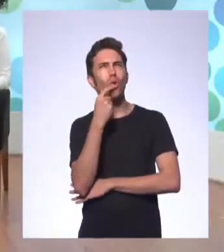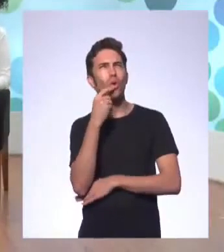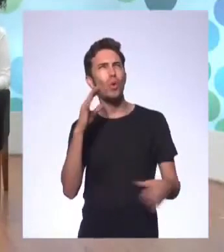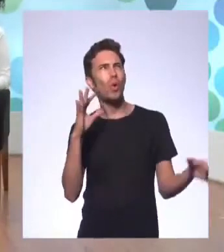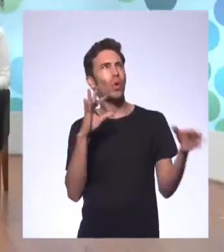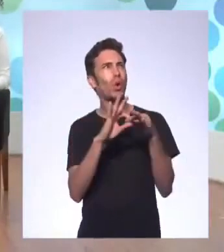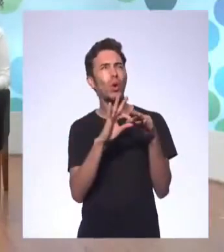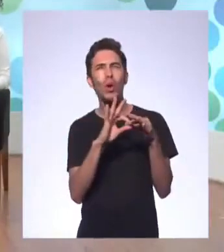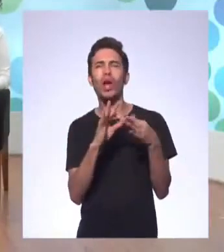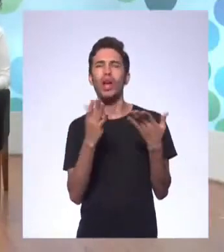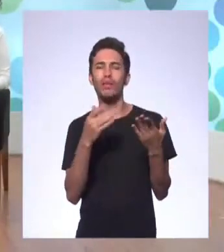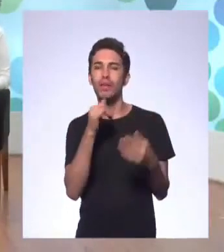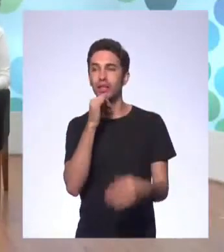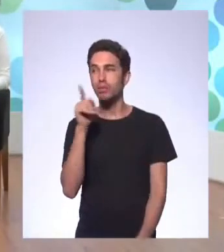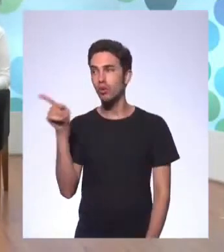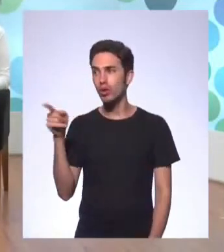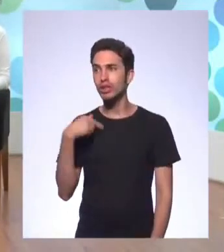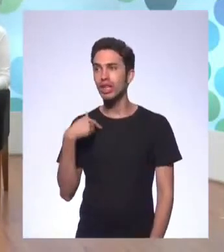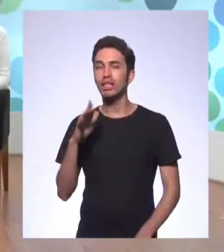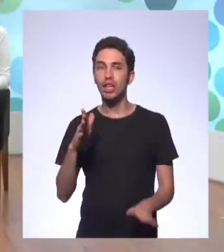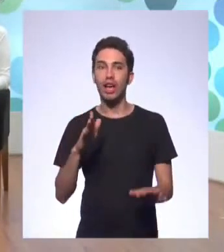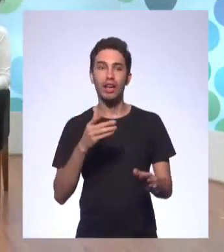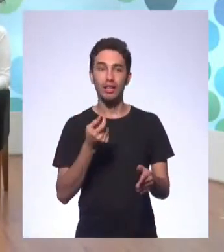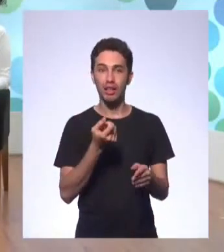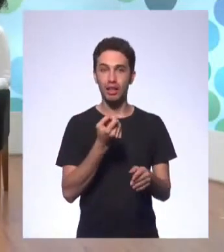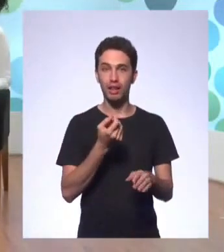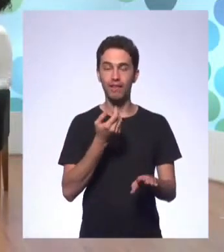deve ter feito teses aí, quando é para juntar as